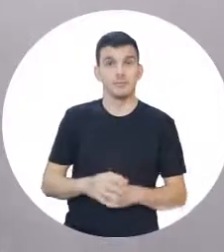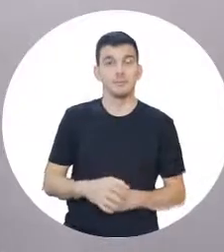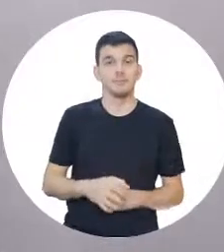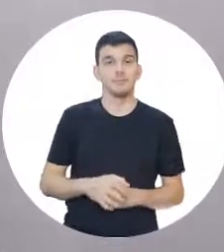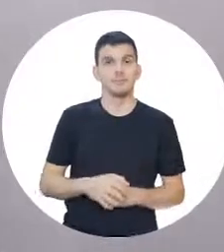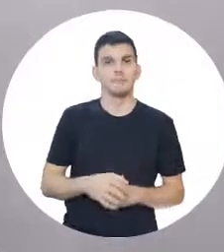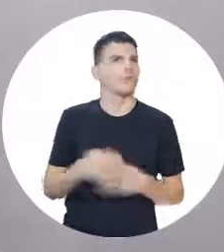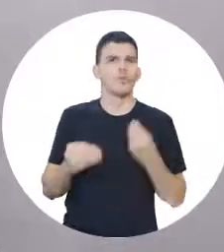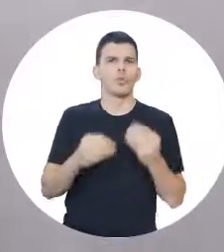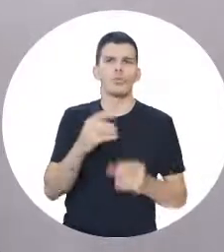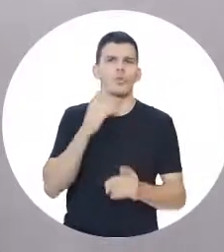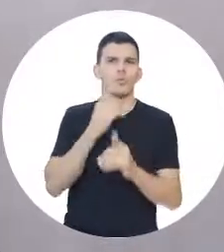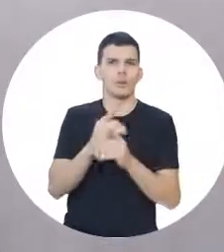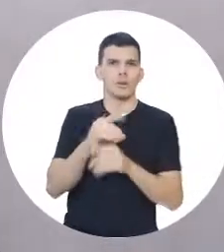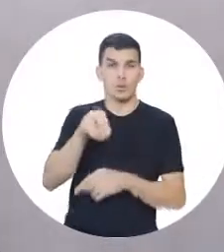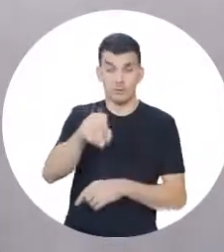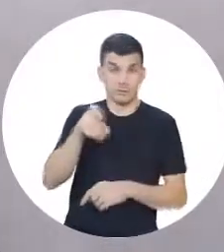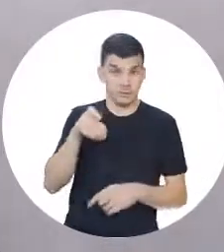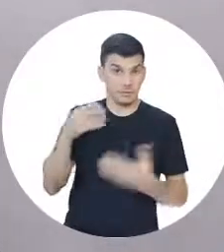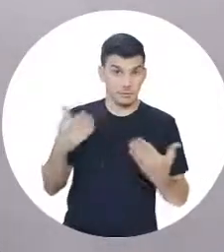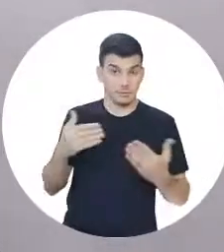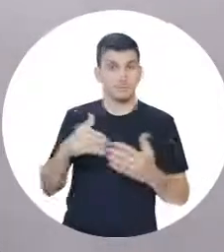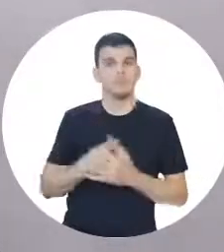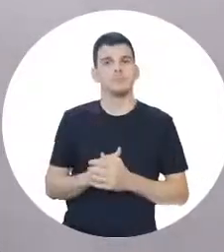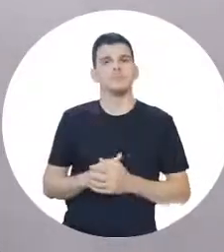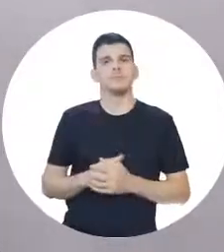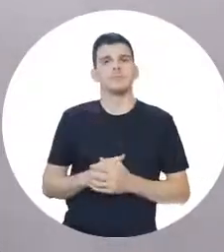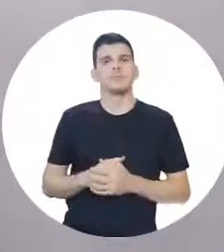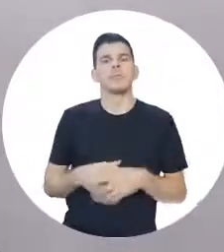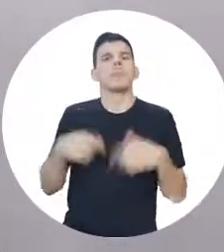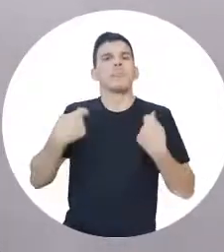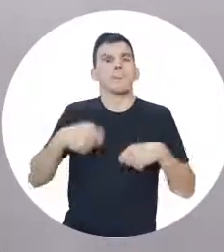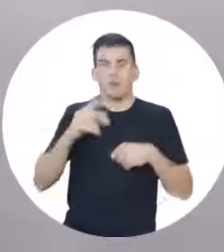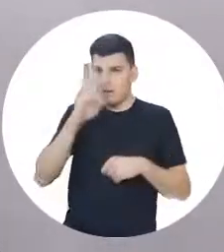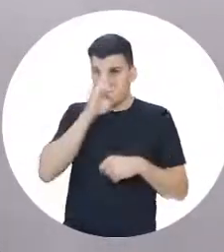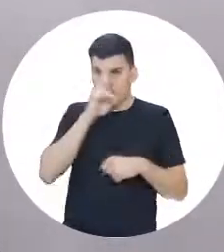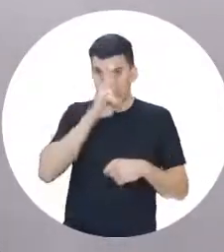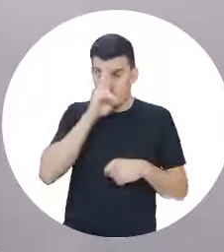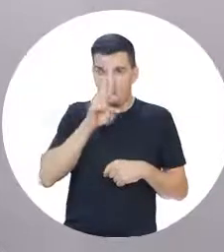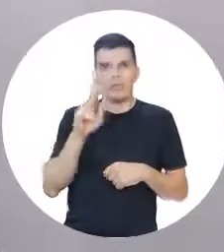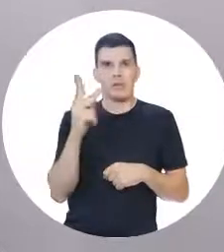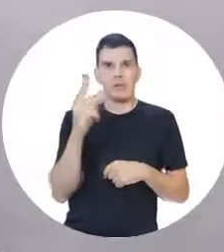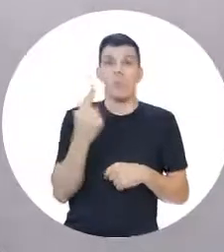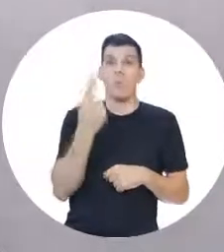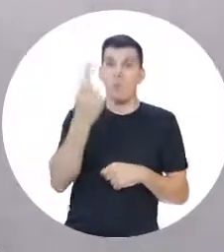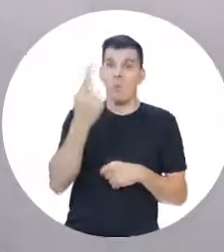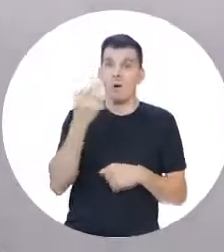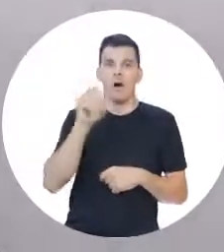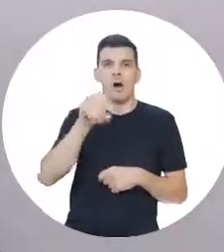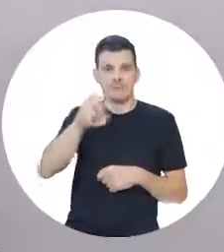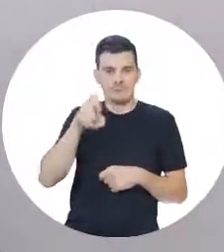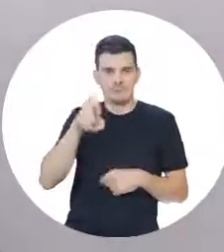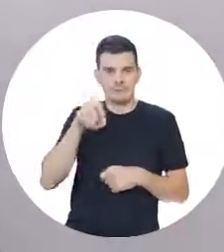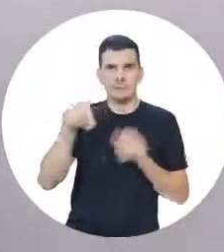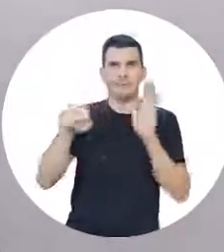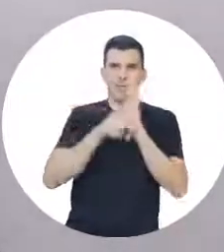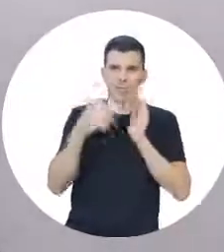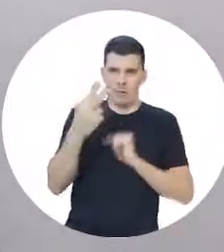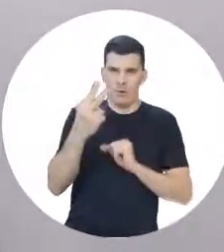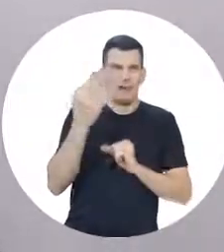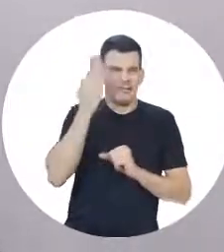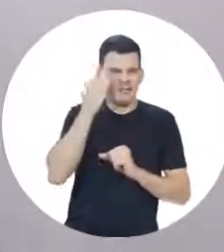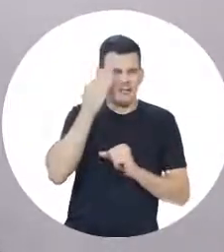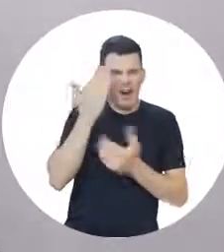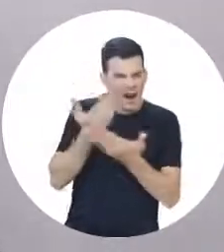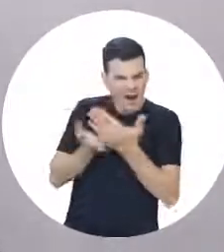central. Como que eu vou calcular o NOX desse elemento central? Você tem que lembrar que hidrogênio é 1 e oxigênio é menos 2. A gente já viu essas